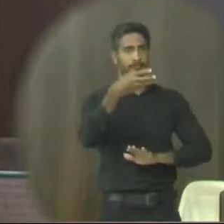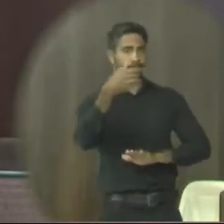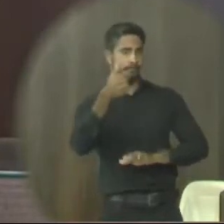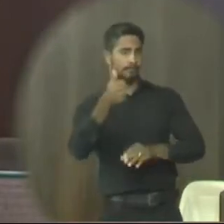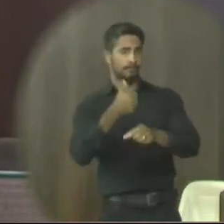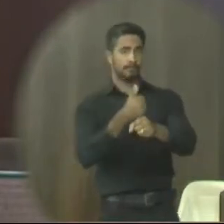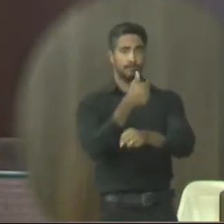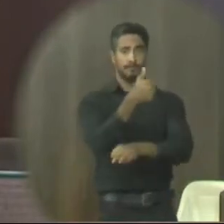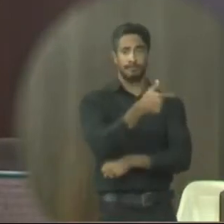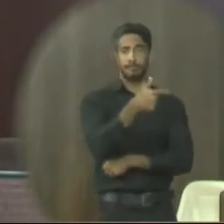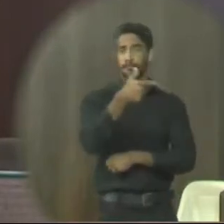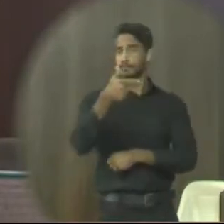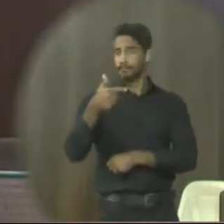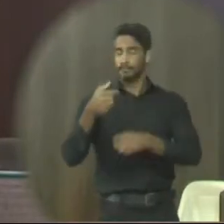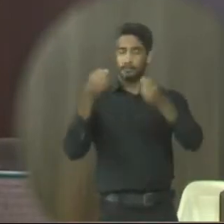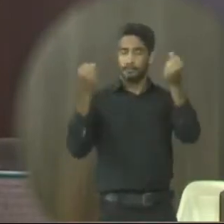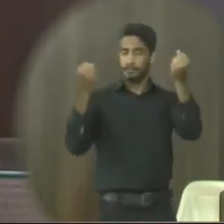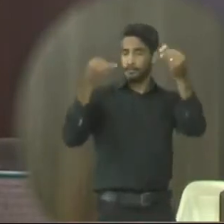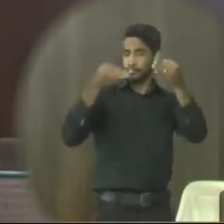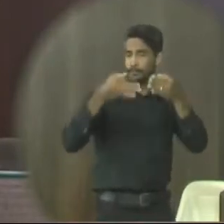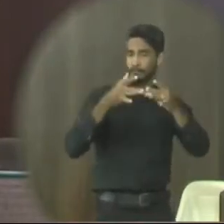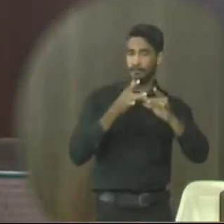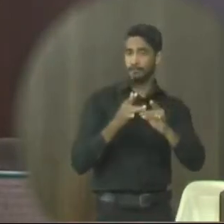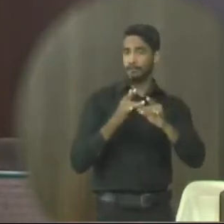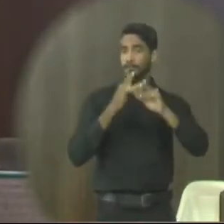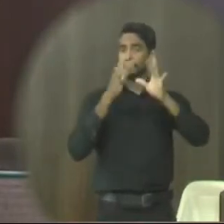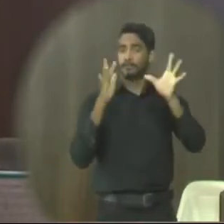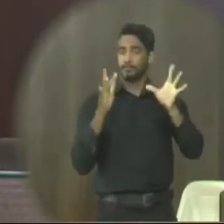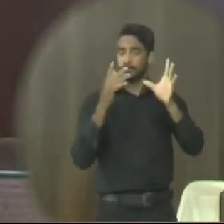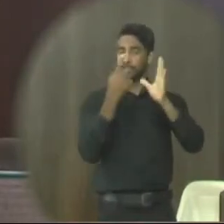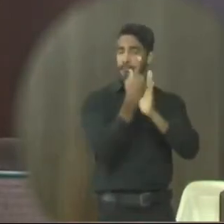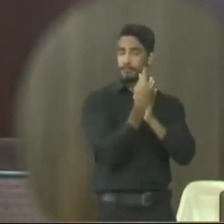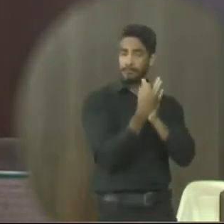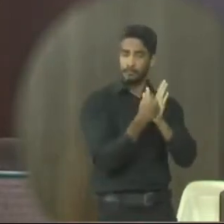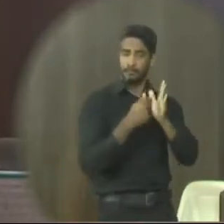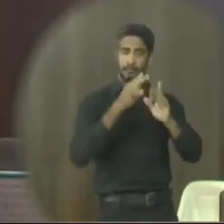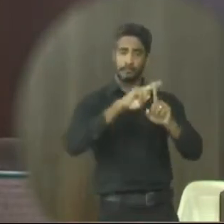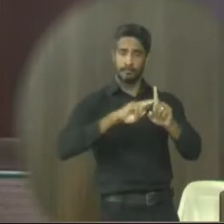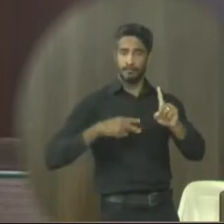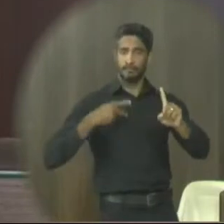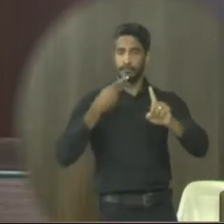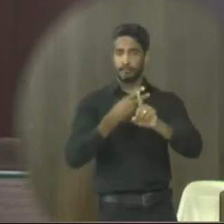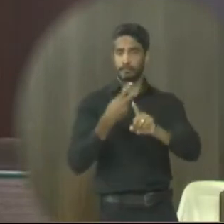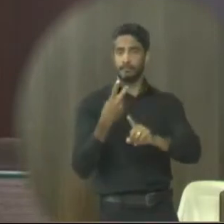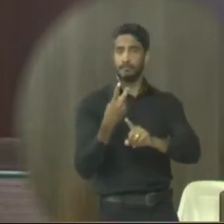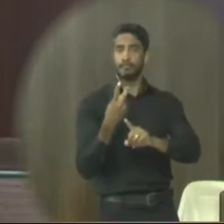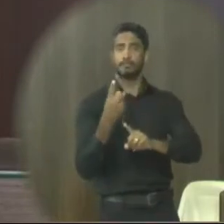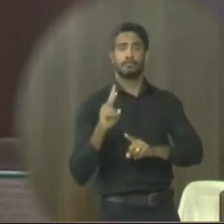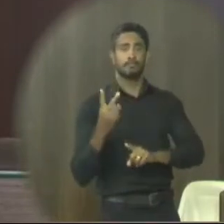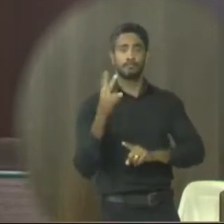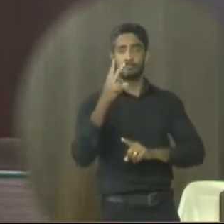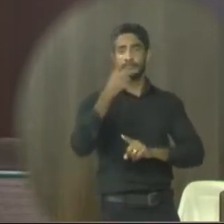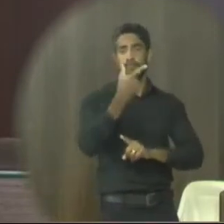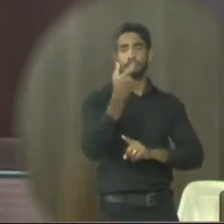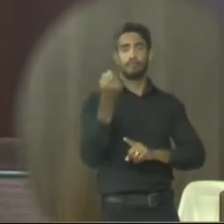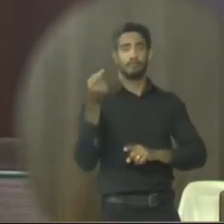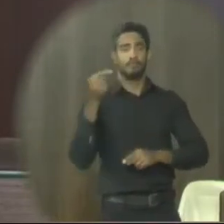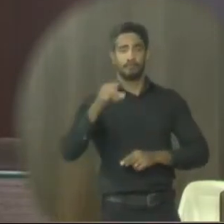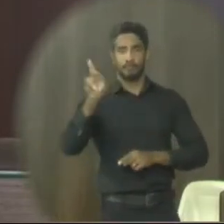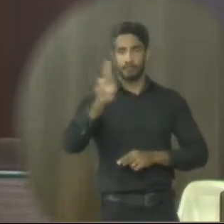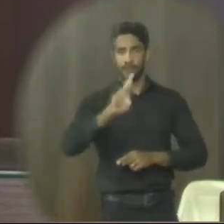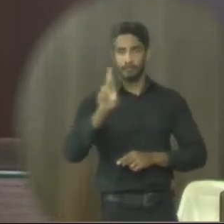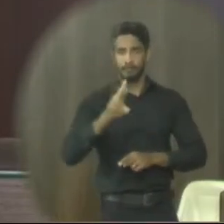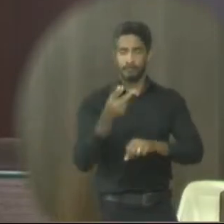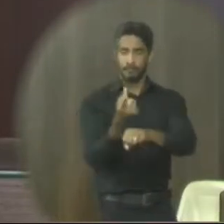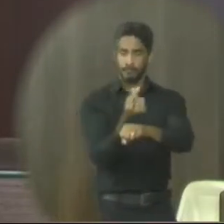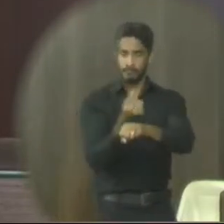031-2022, dispõe sobre autorização para abertura de crédito adicional especial no valor de R$ 20 mil, no